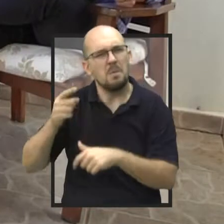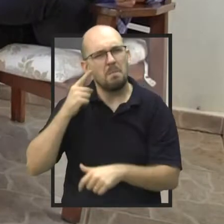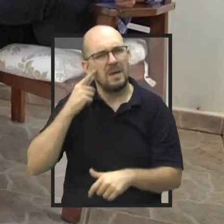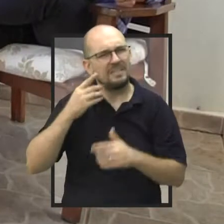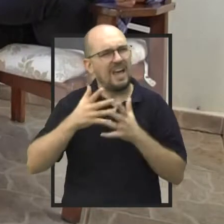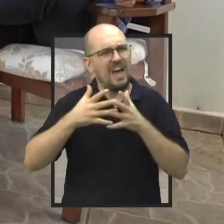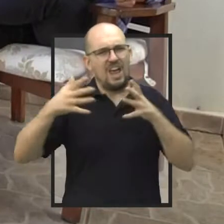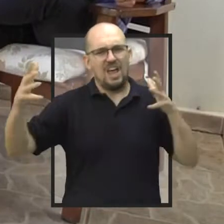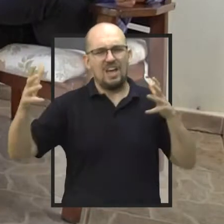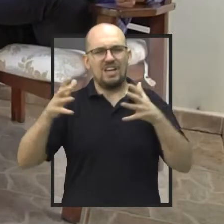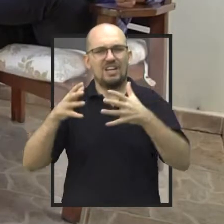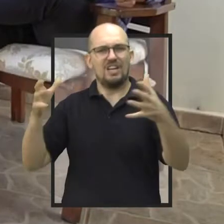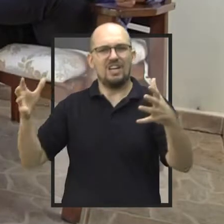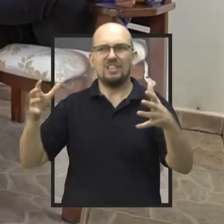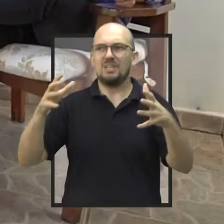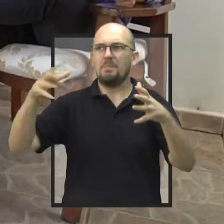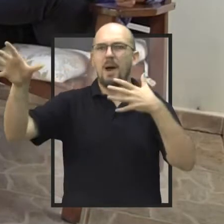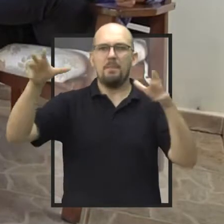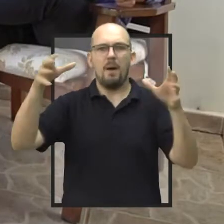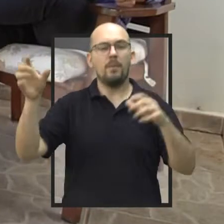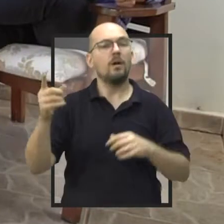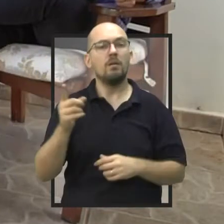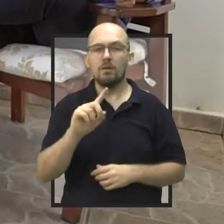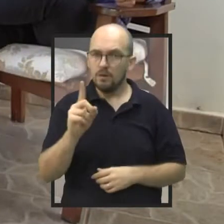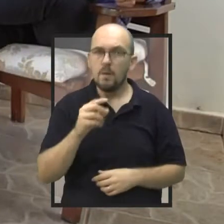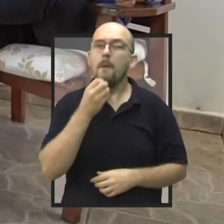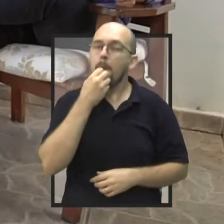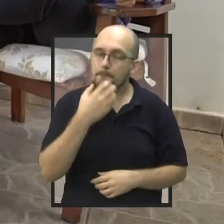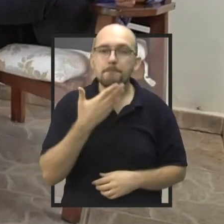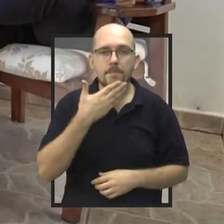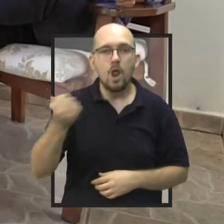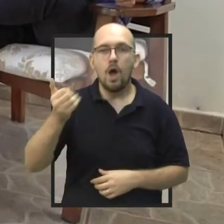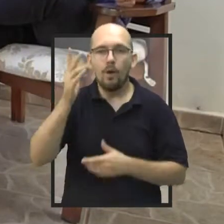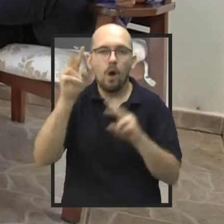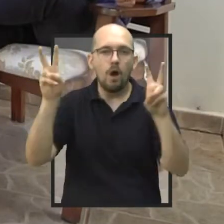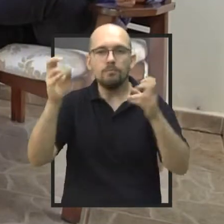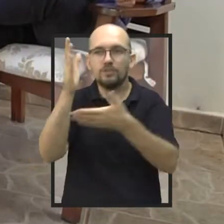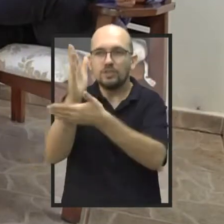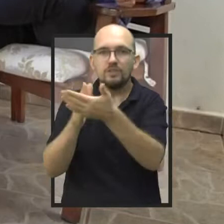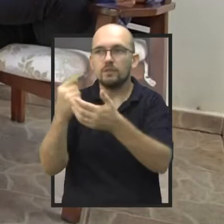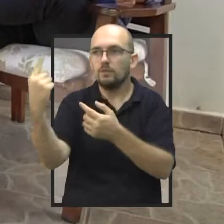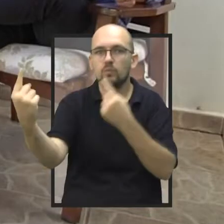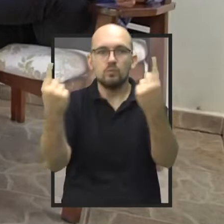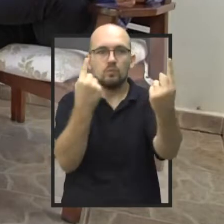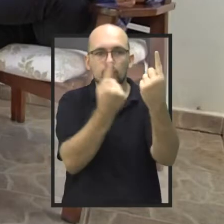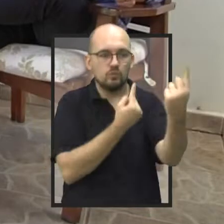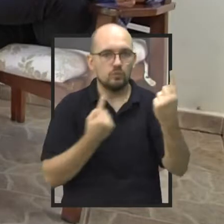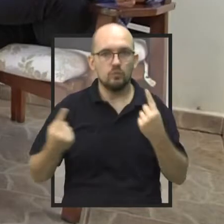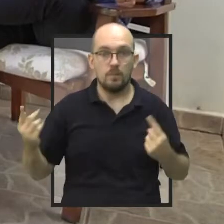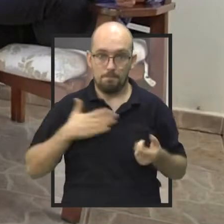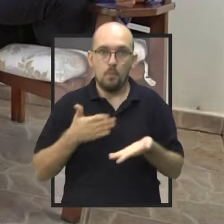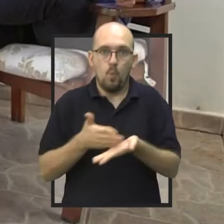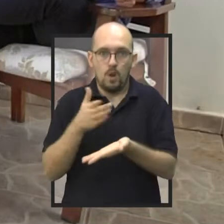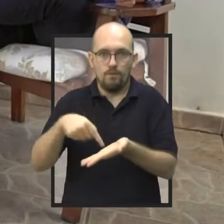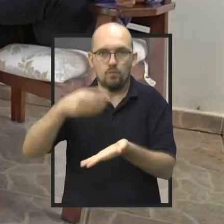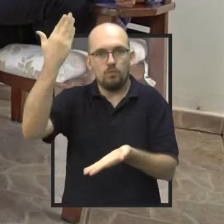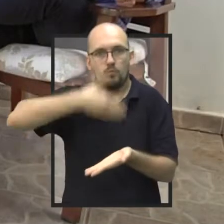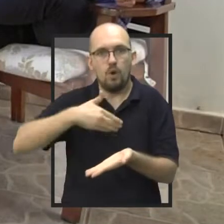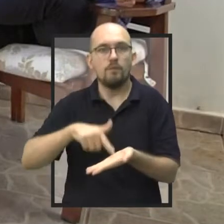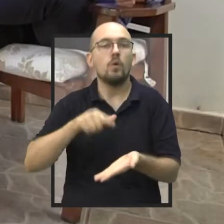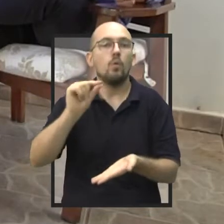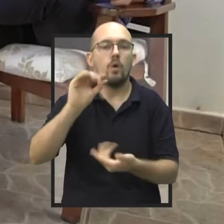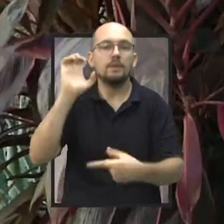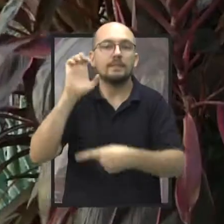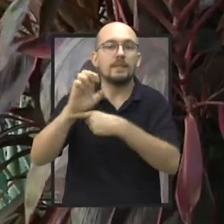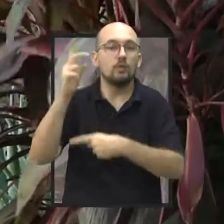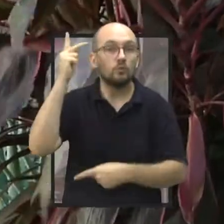grande? Não, não fica, pelo contrário. Eu posso mostrar, meu livro eu mostro, que o estado de São Paulo,